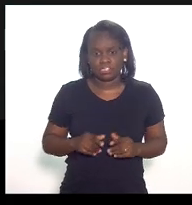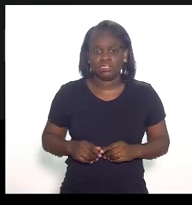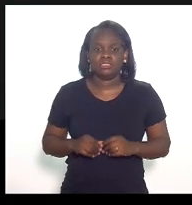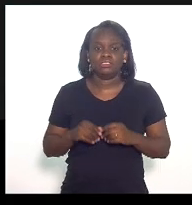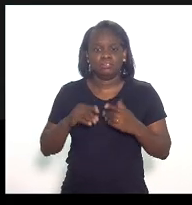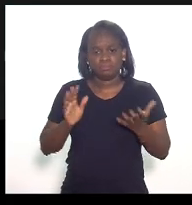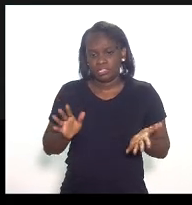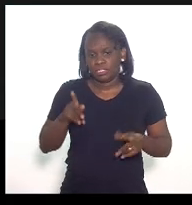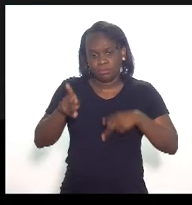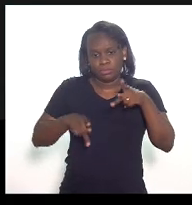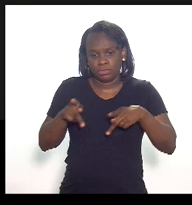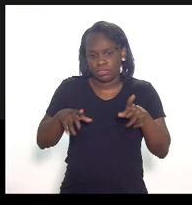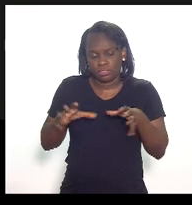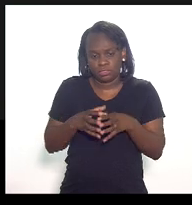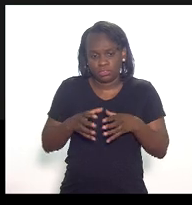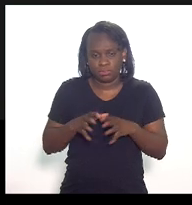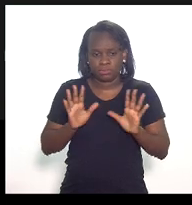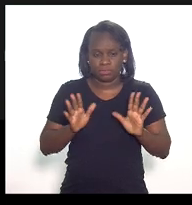Eu queria fazer essa ponderação, senhor presidente.